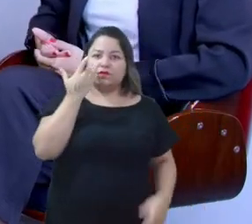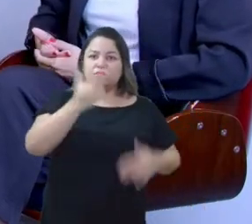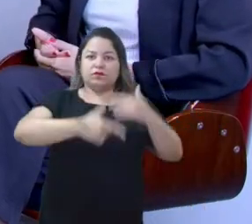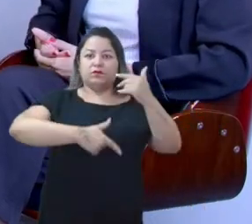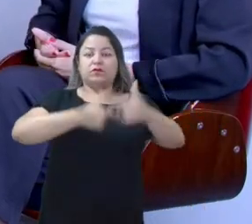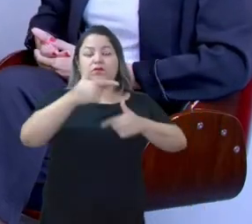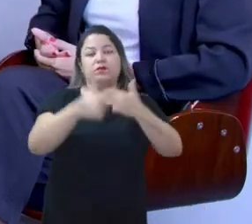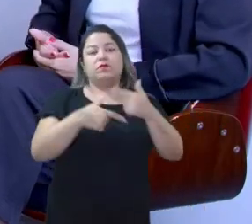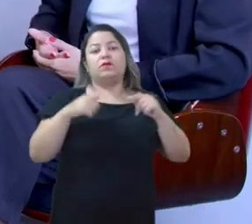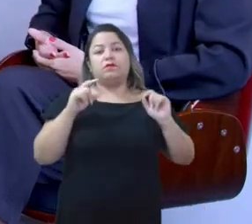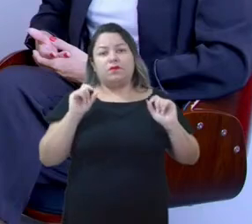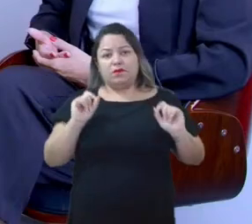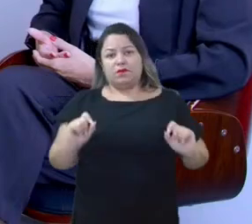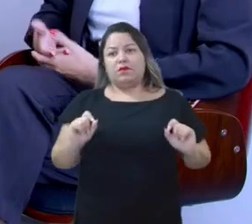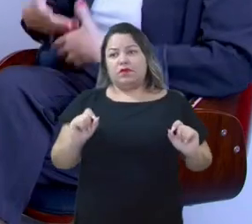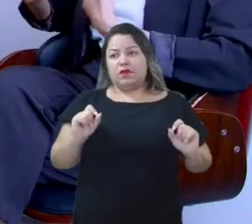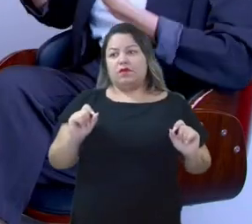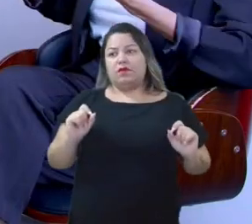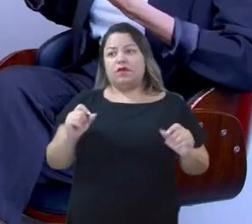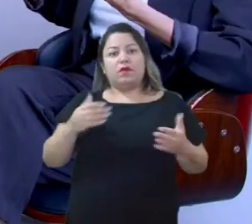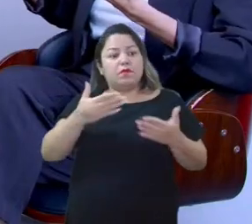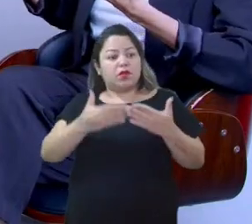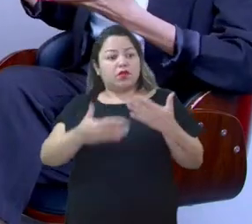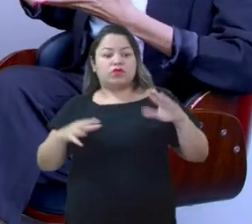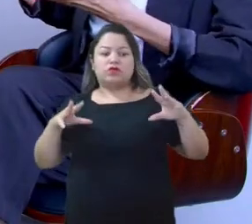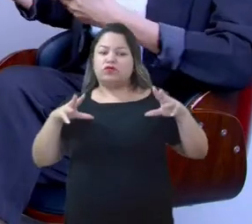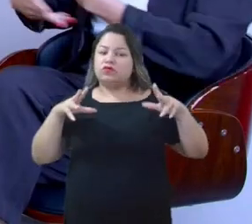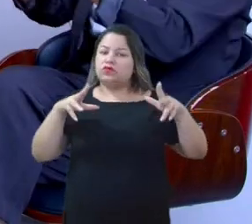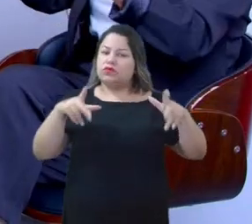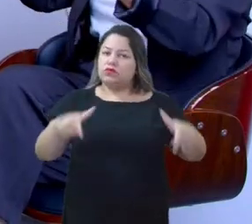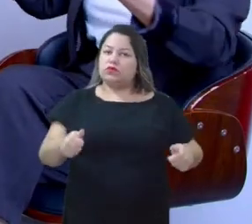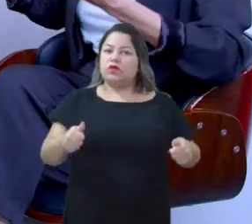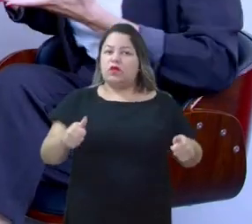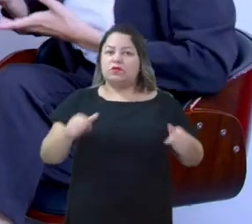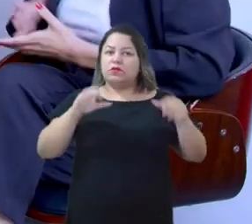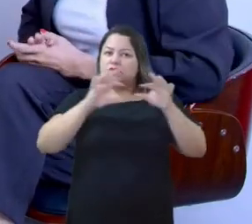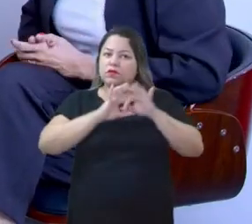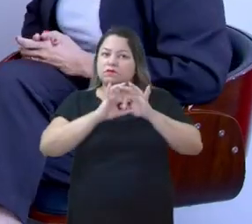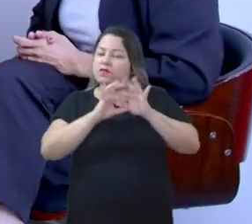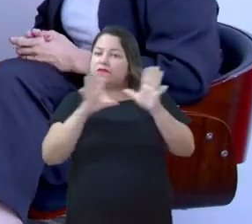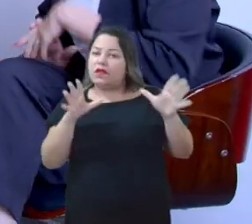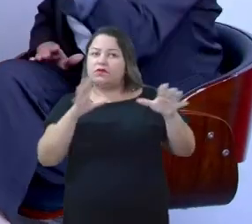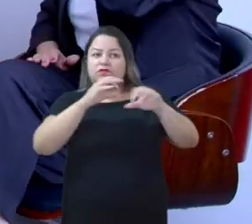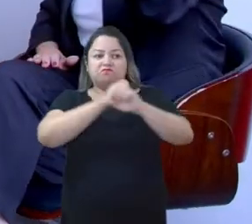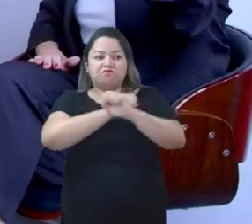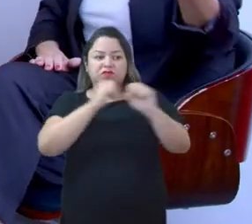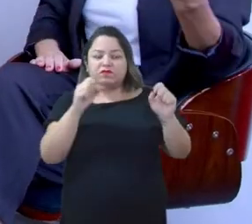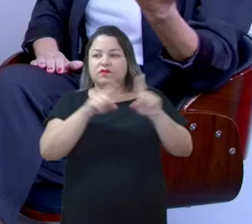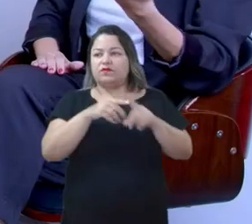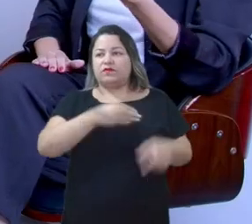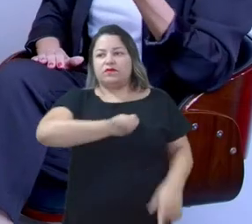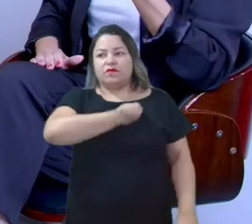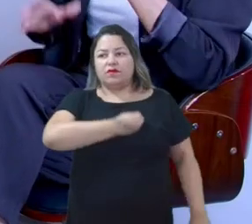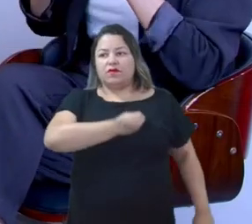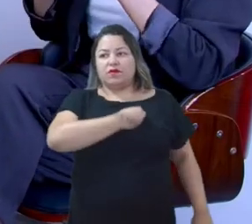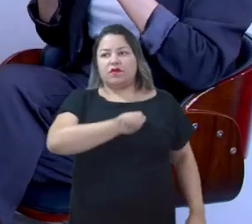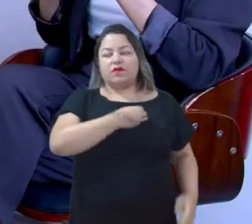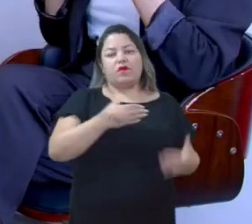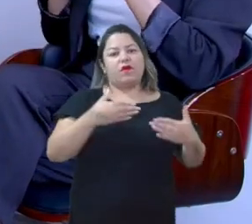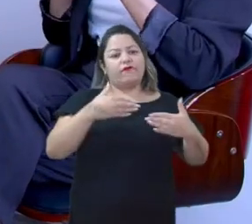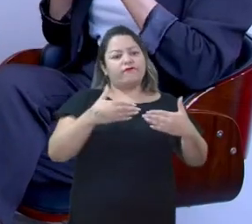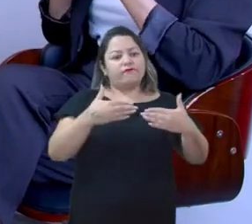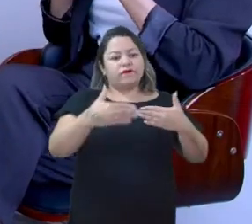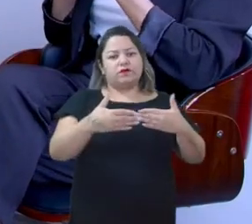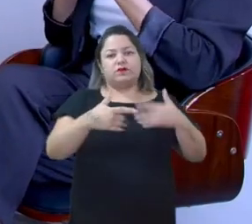trabalhador perde toda a sua possibilidade, né, de viver além do Sim. trabalho.